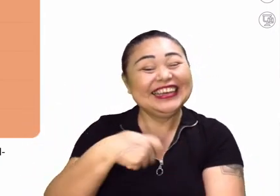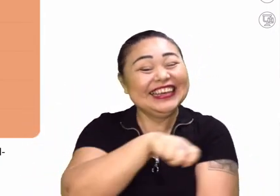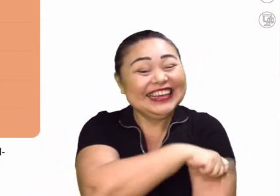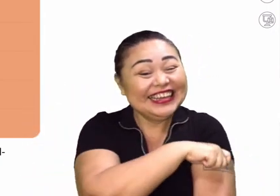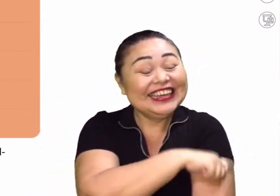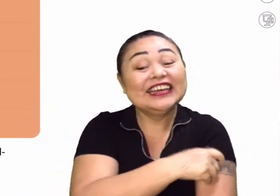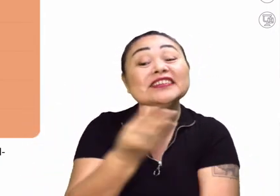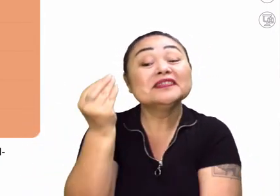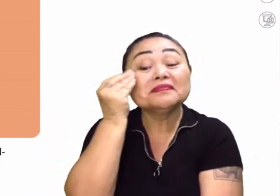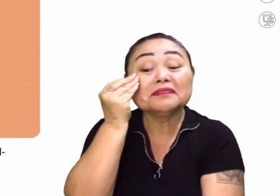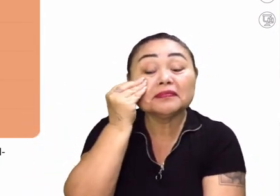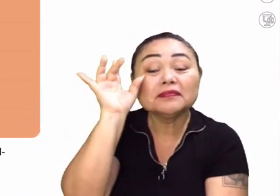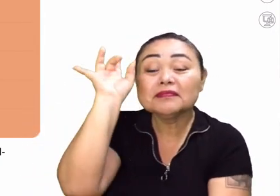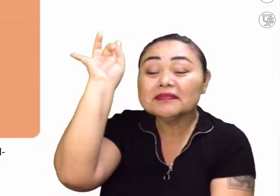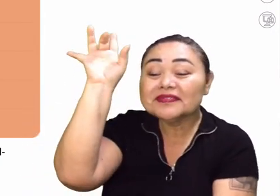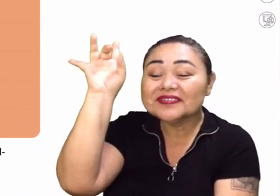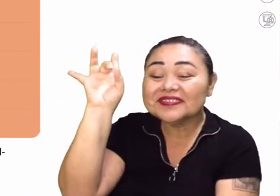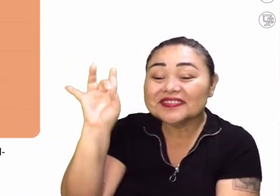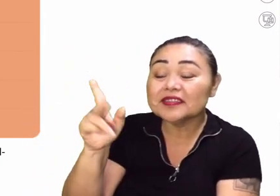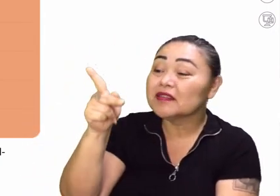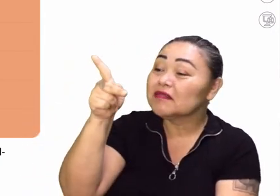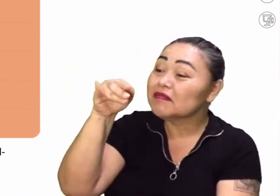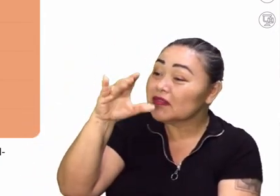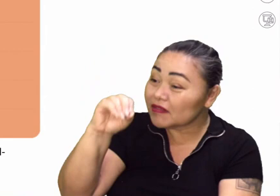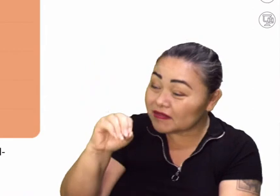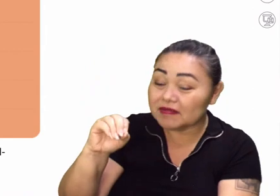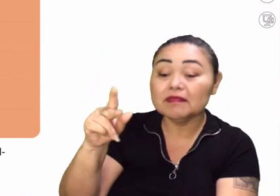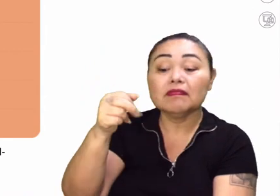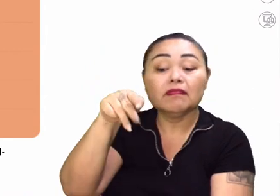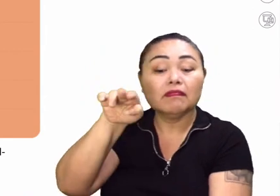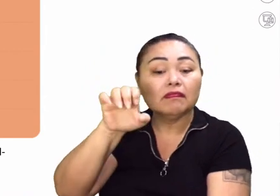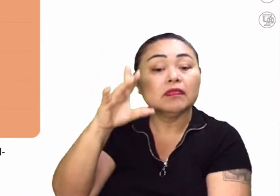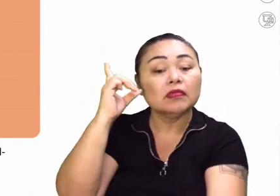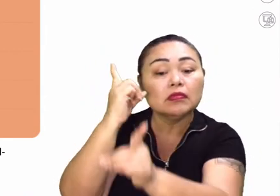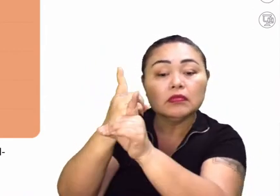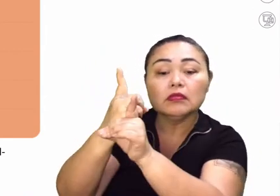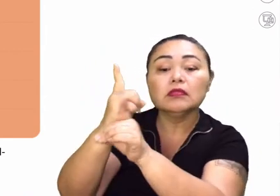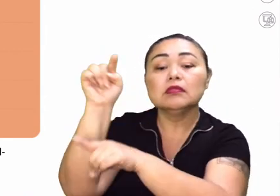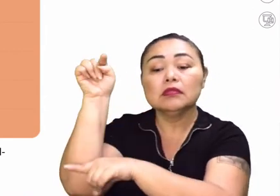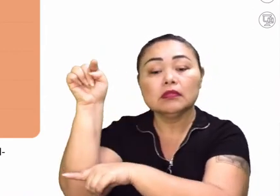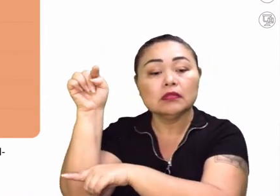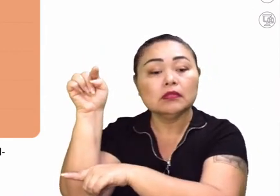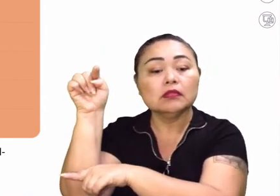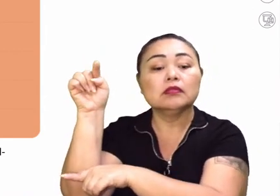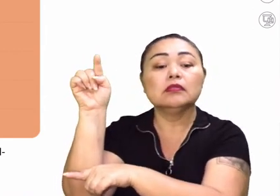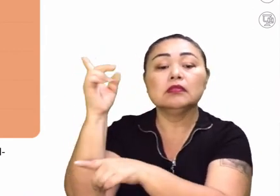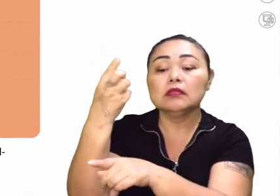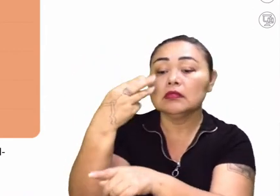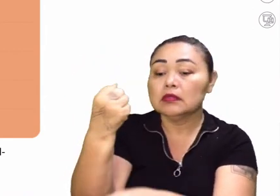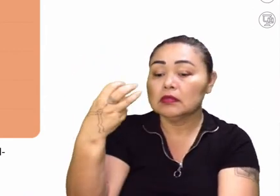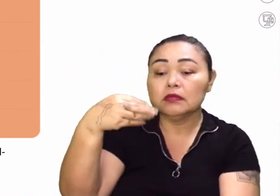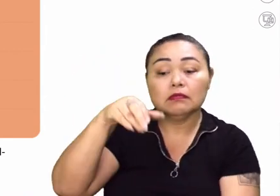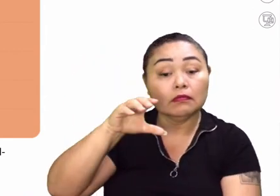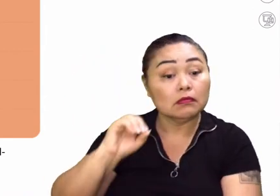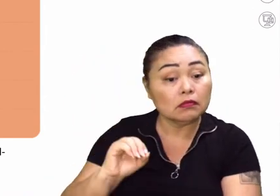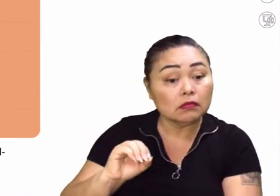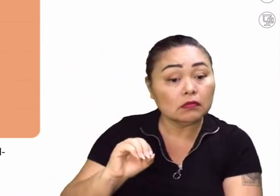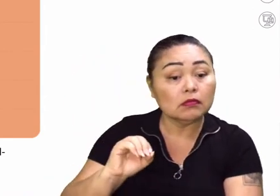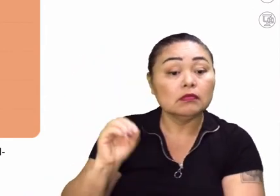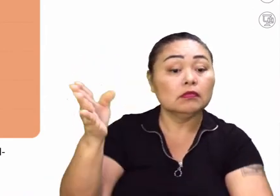aluno vai verificar depois cada pico aí ó Pico da Neblina localização o pico 31 de Março